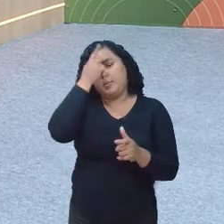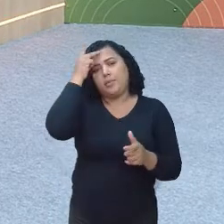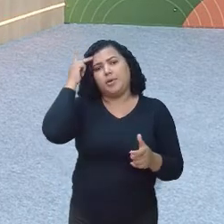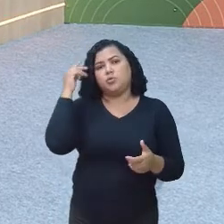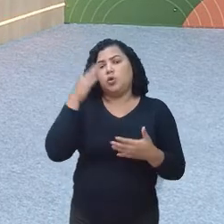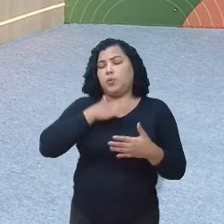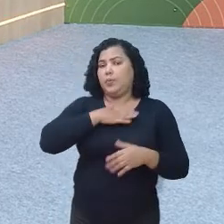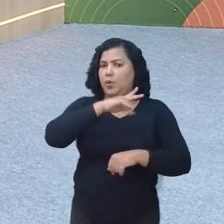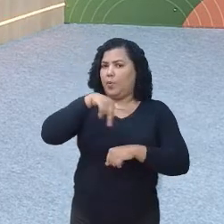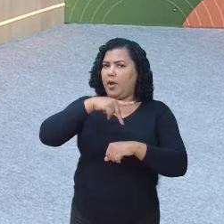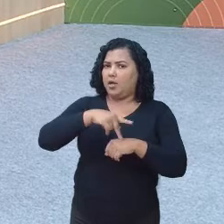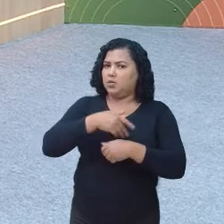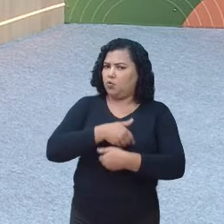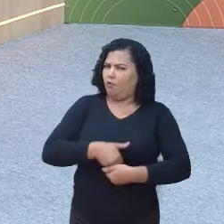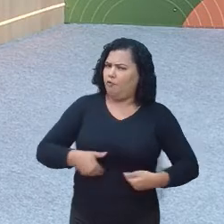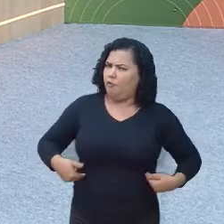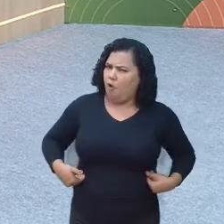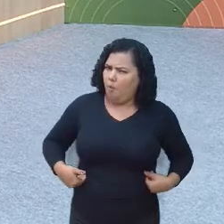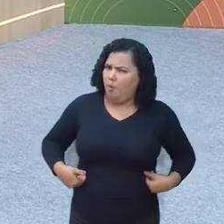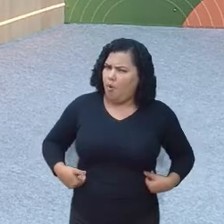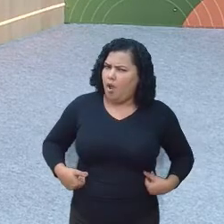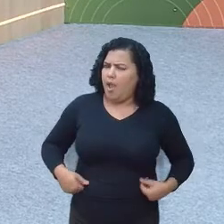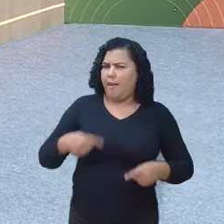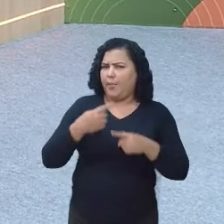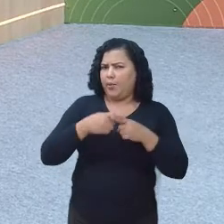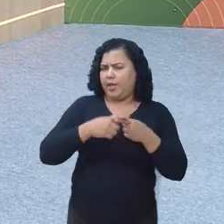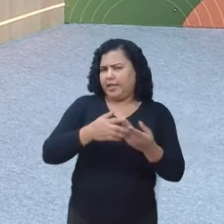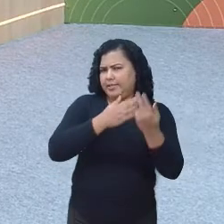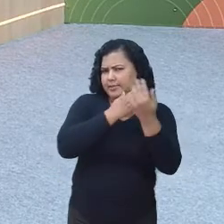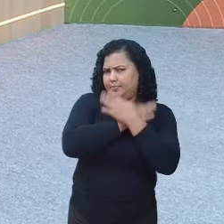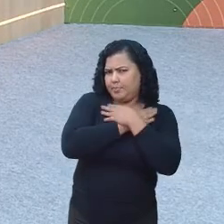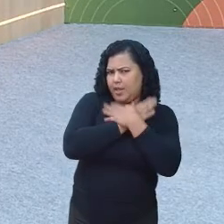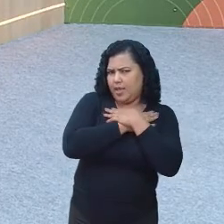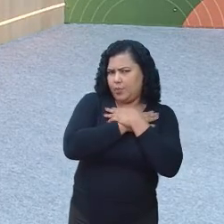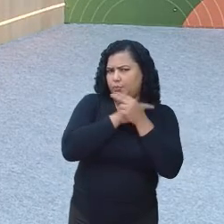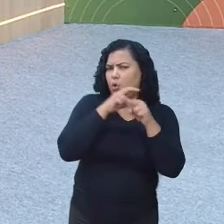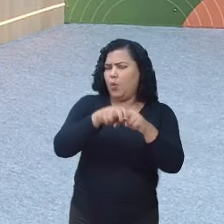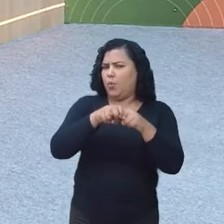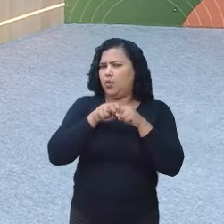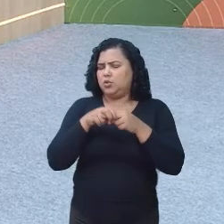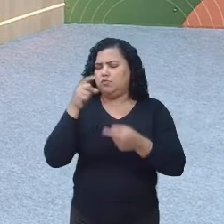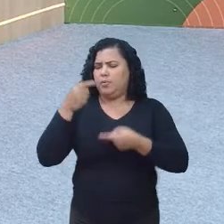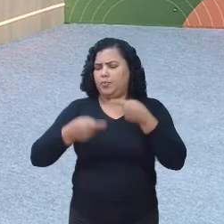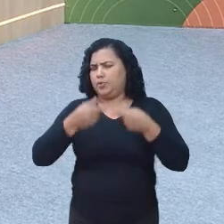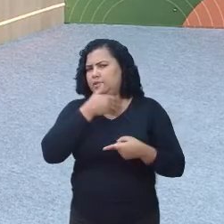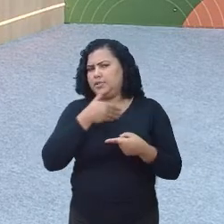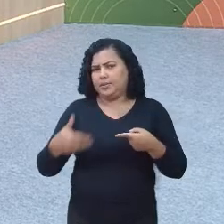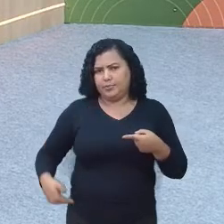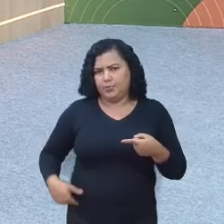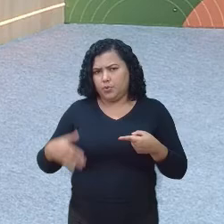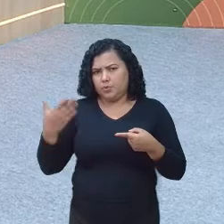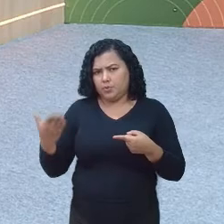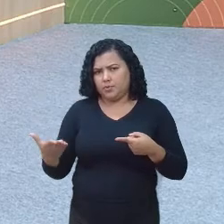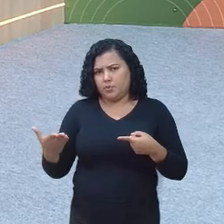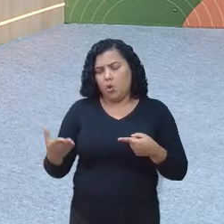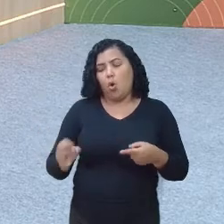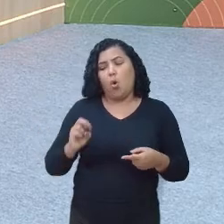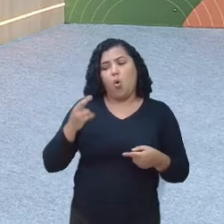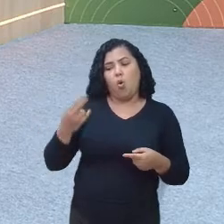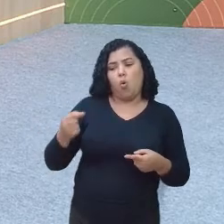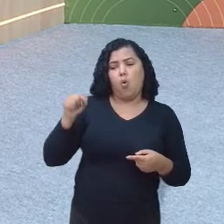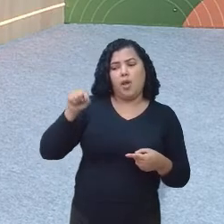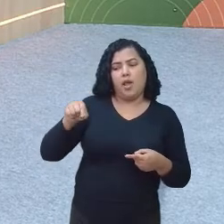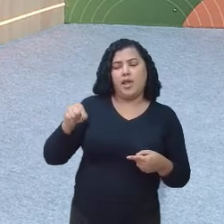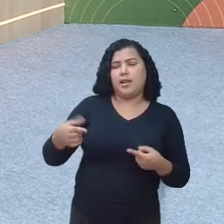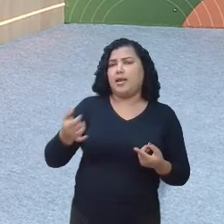fome? Será que é o desemprego? Será que são as políticas públicas? Será que eles foram sujeitos